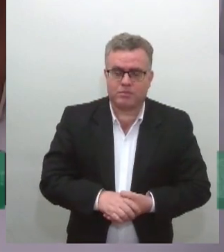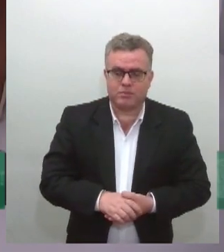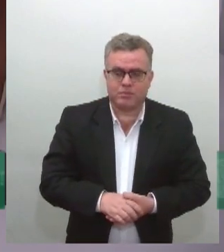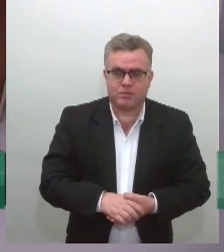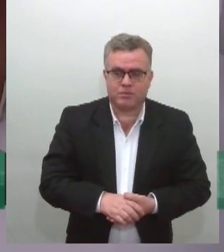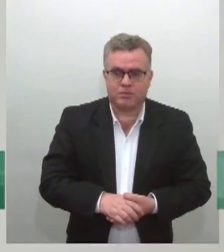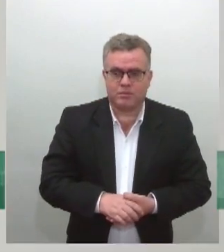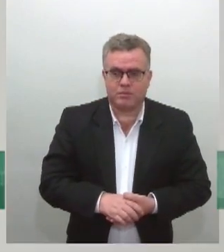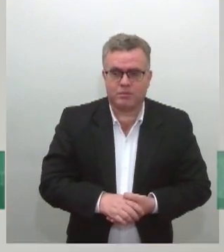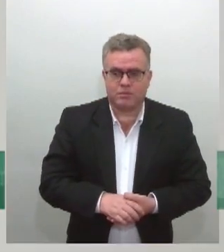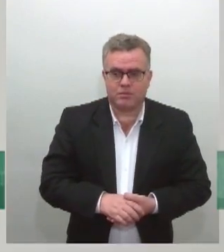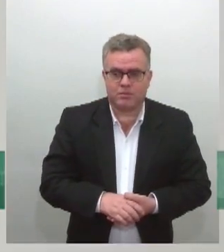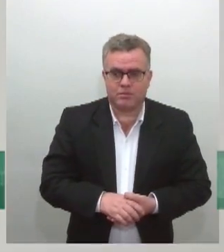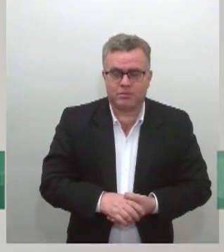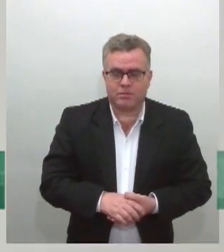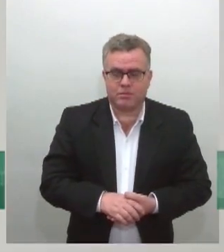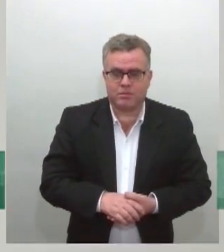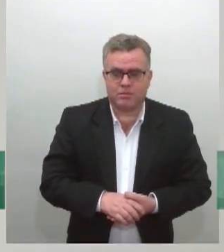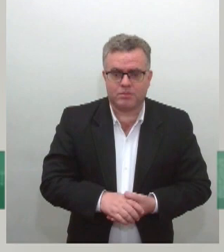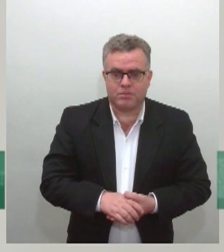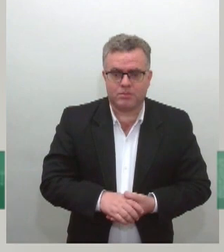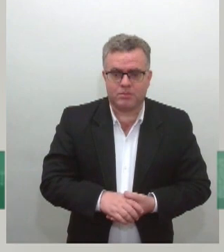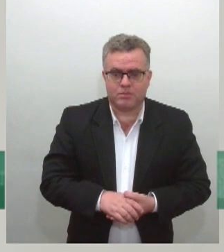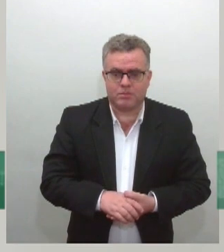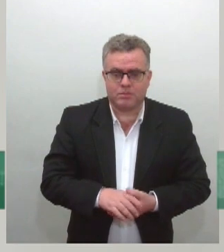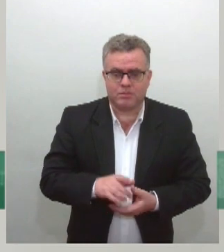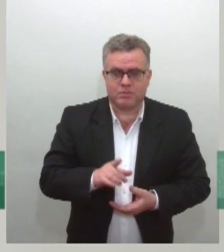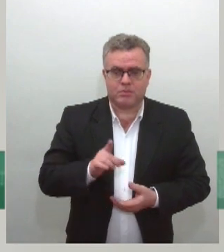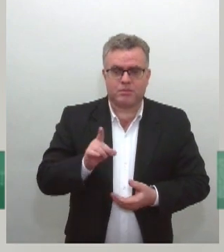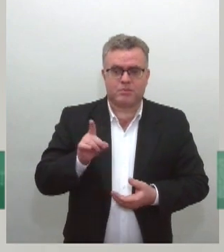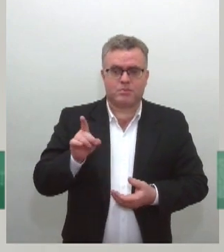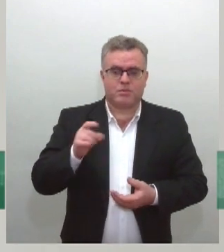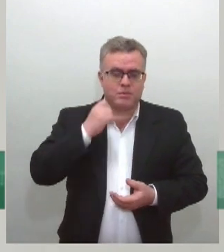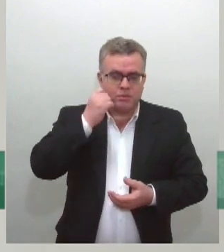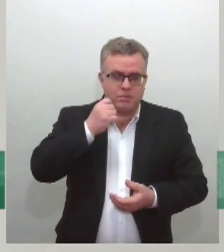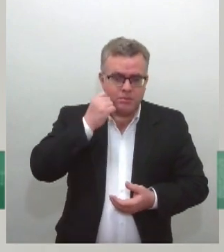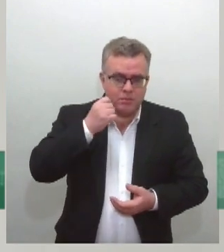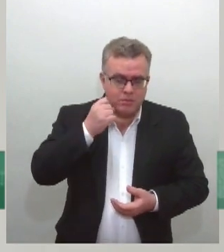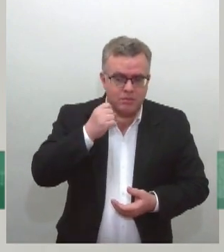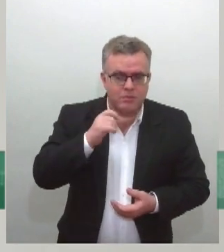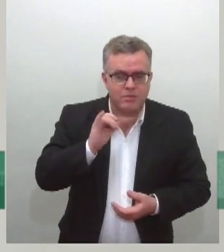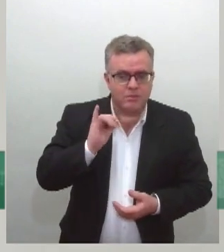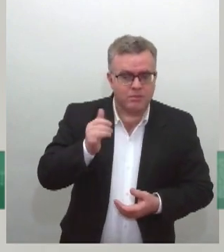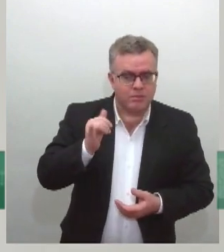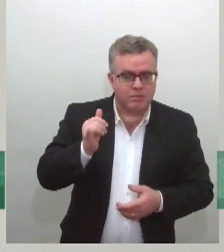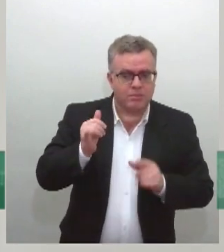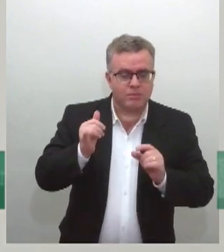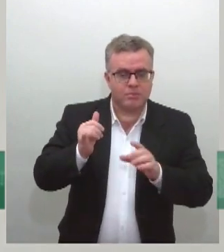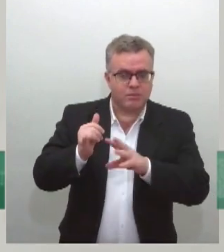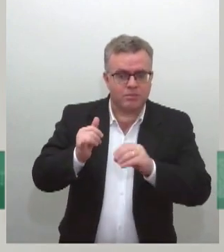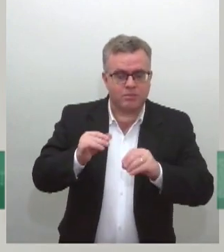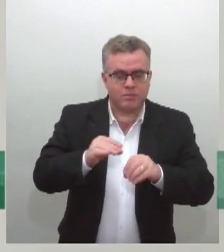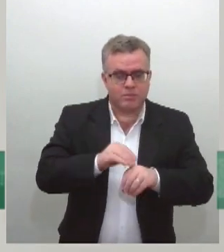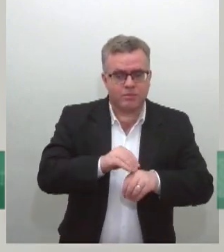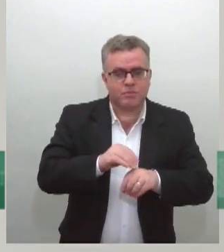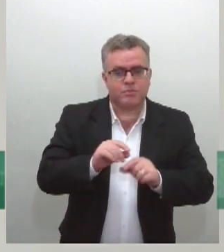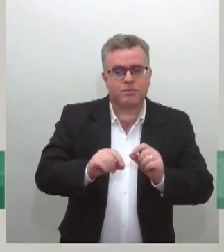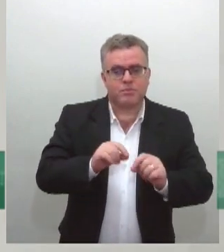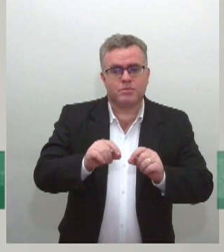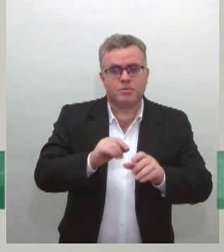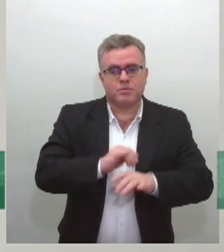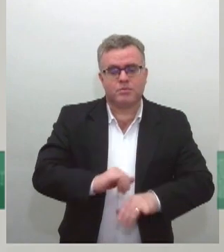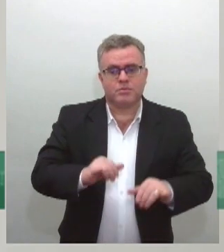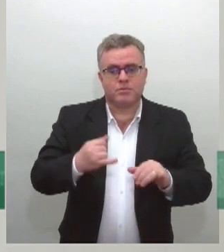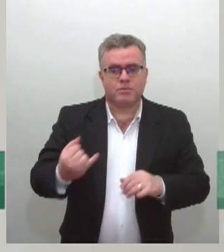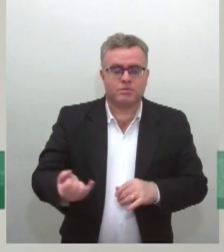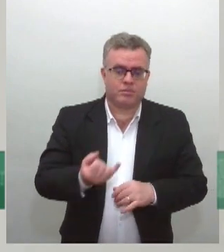senador colocou que eu vou lhe pedir licença para ressaltar. O estado de Sergipe, no último processo